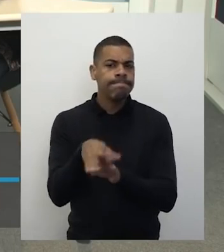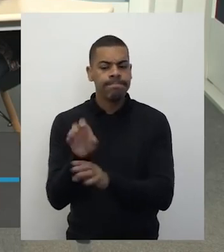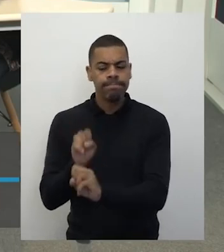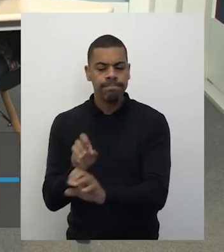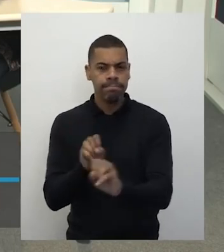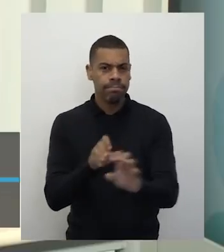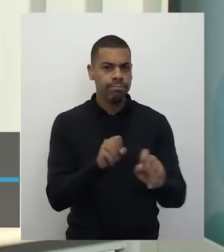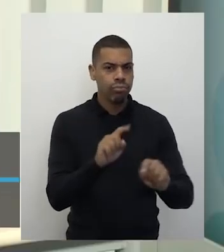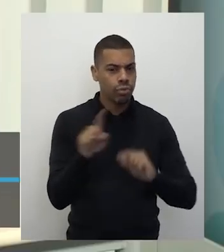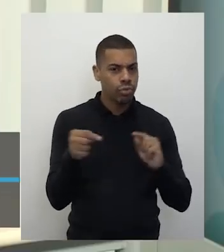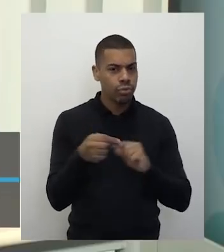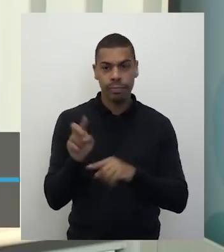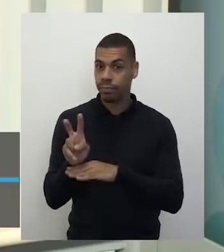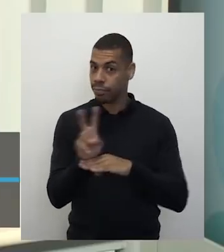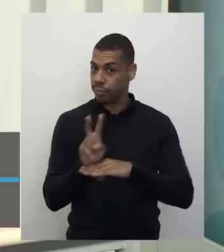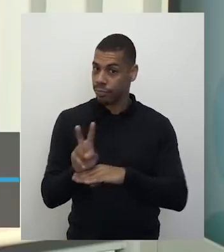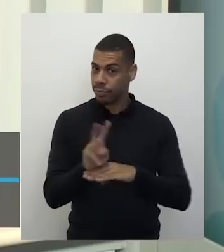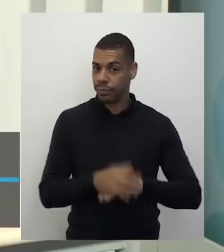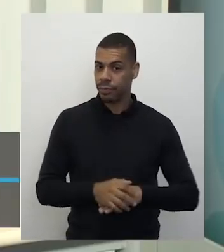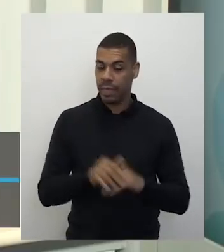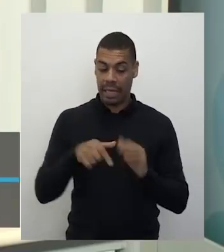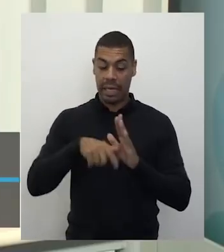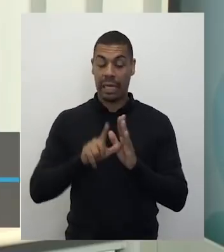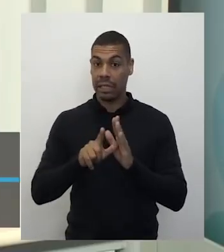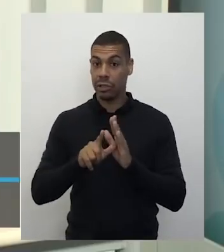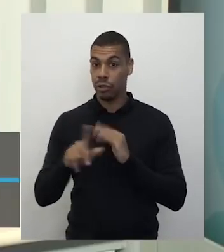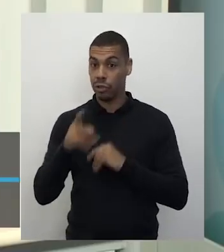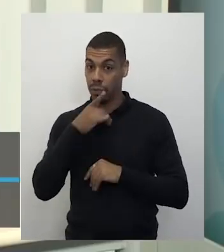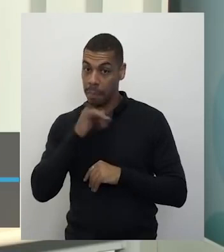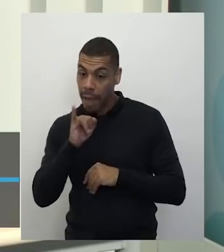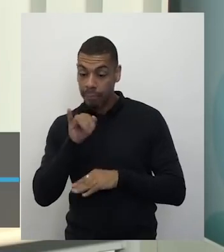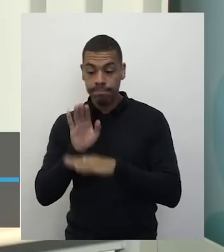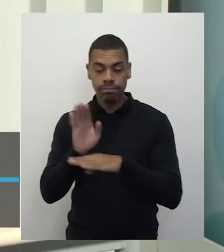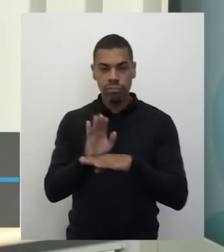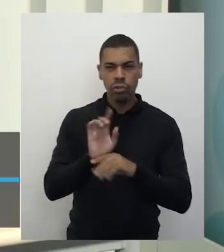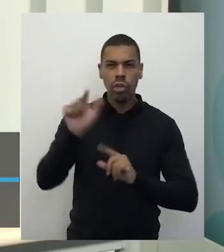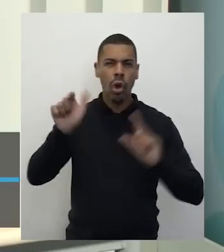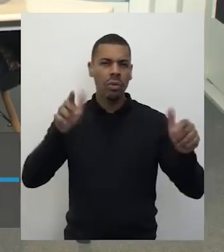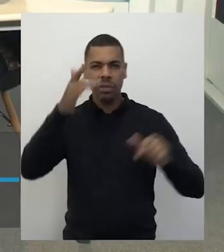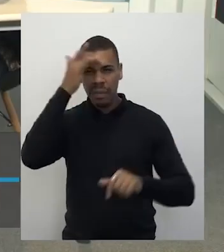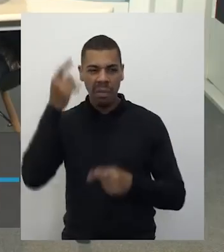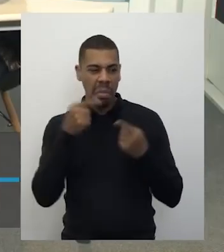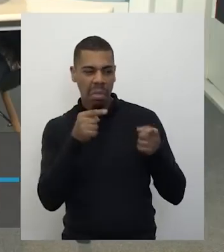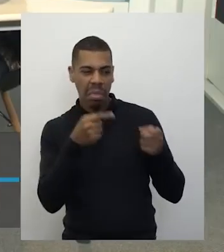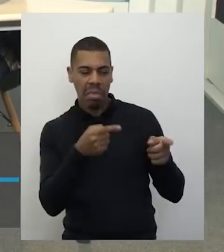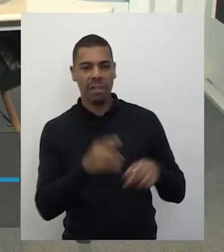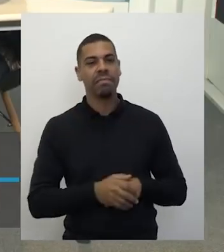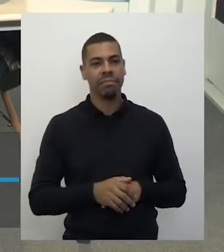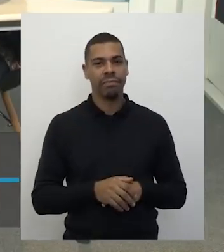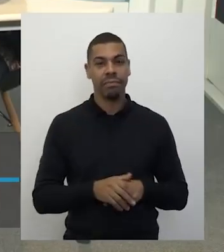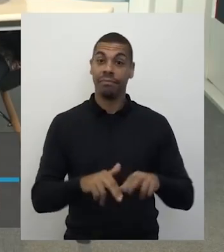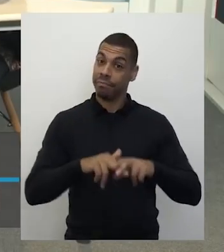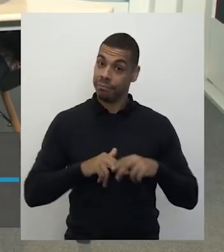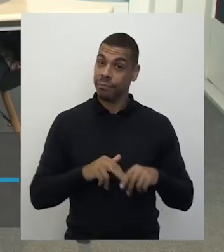corrigiu, foi no sentido de proteger. Então, antes o pai corrigir do que outras pessoas, né? Eu achei legal. Exatamente. Então, o pai, ele quis